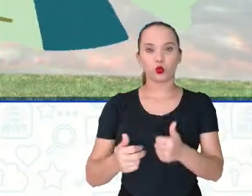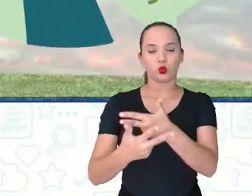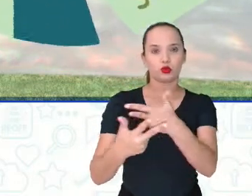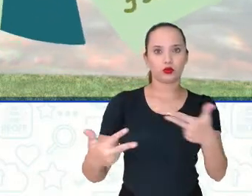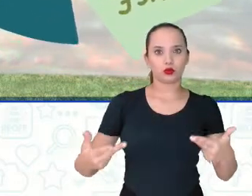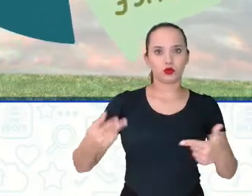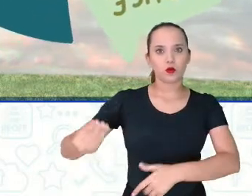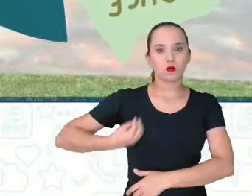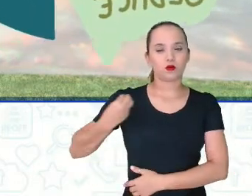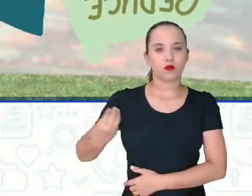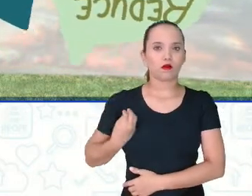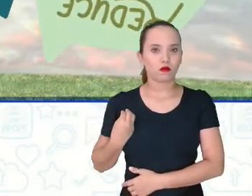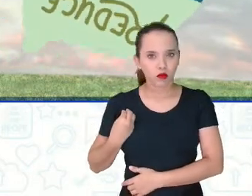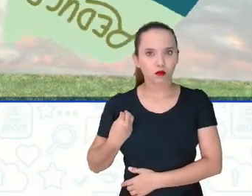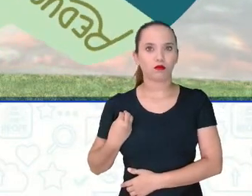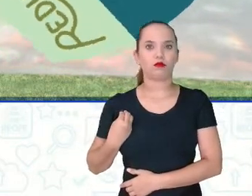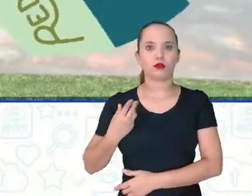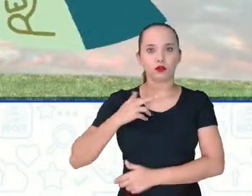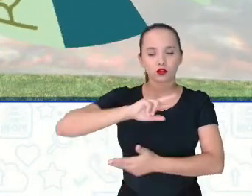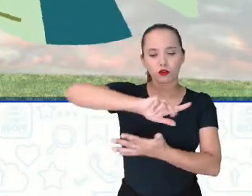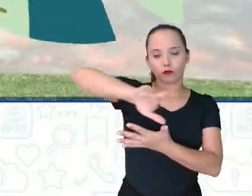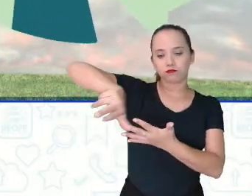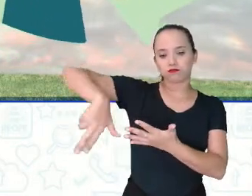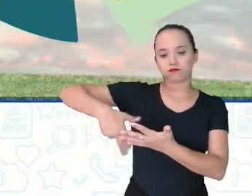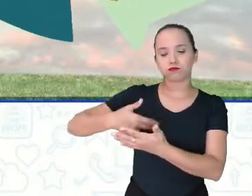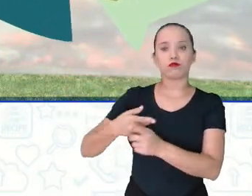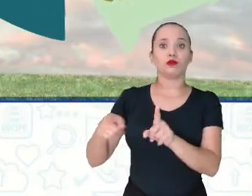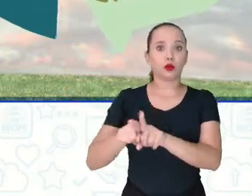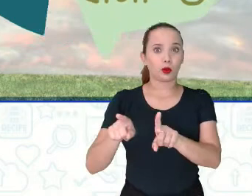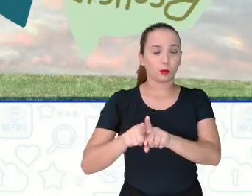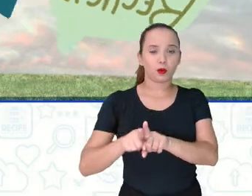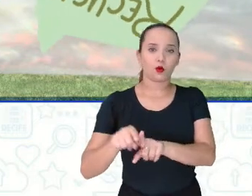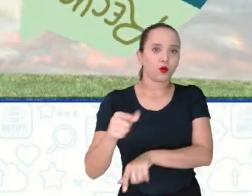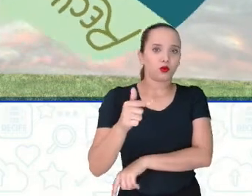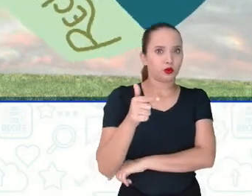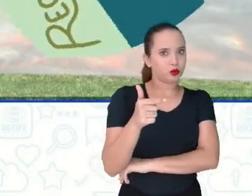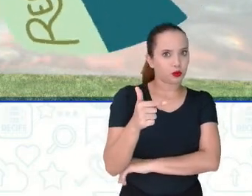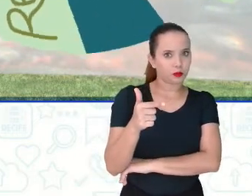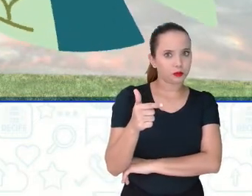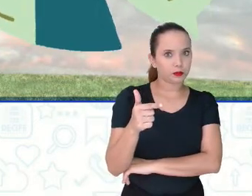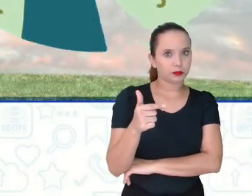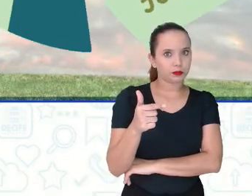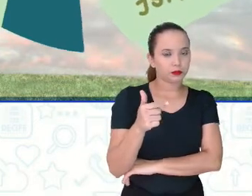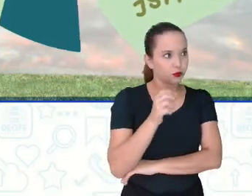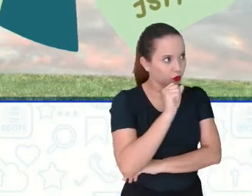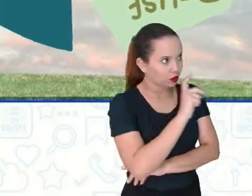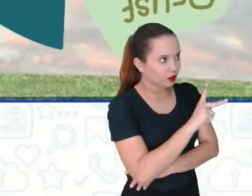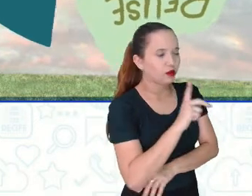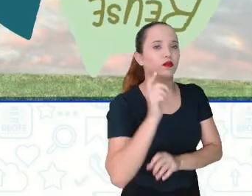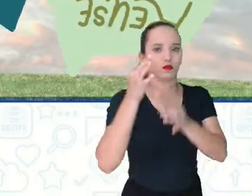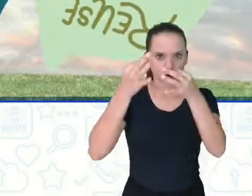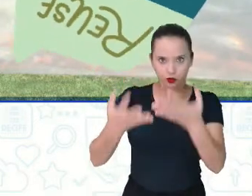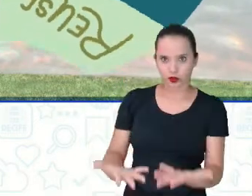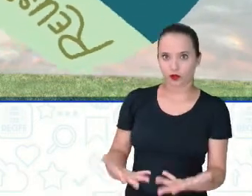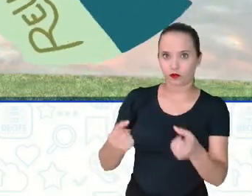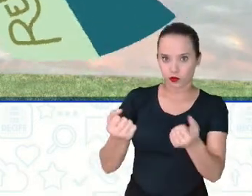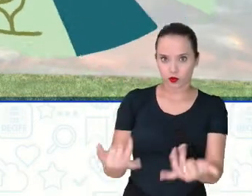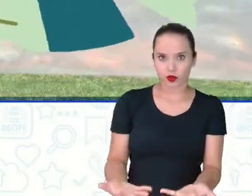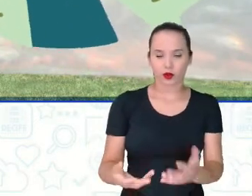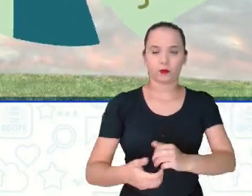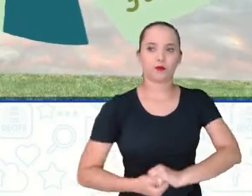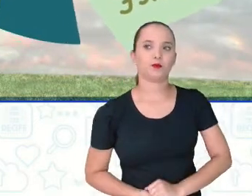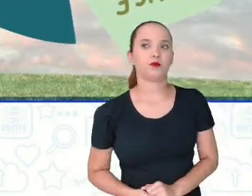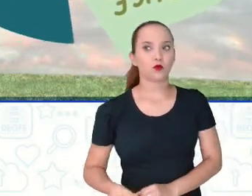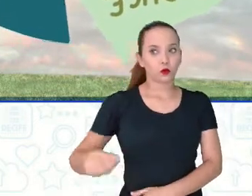elementos vivos e não vivos, certo? Vou explicar isso aí. Elementos vivos e